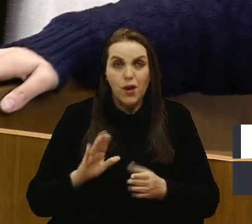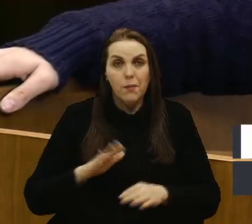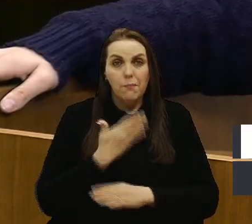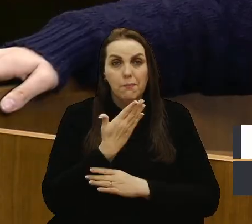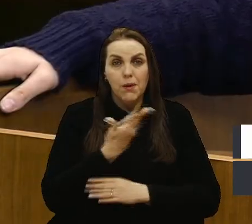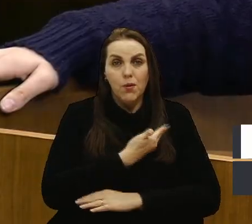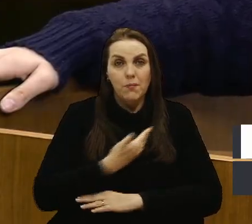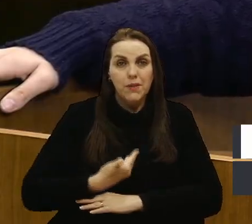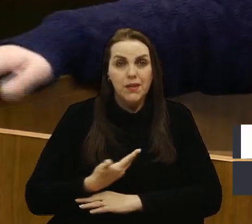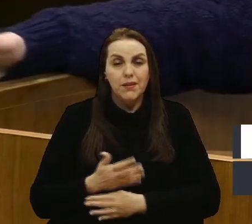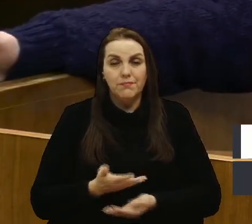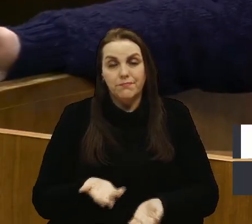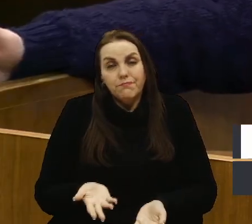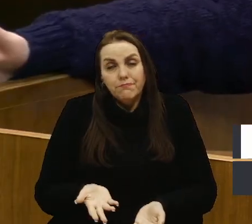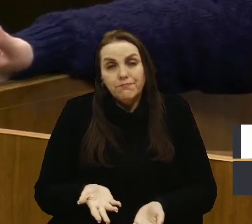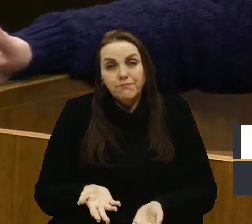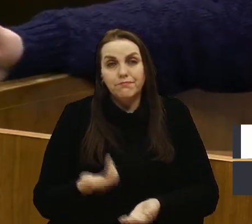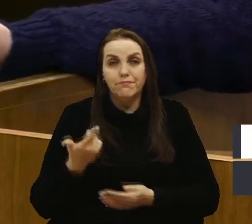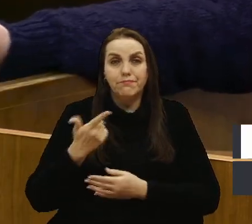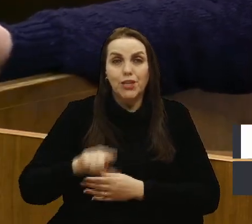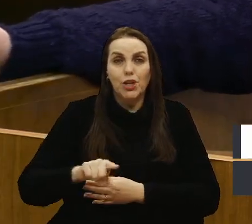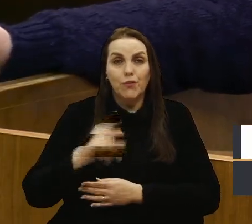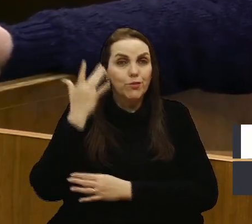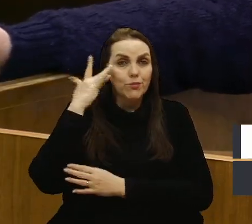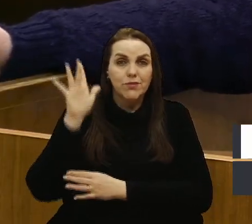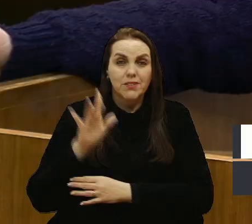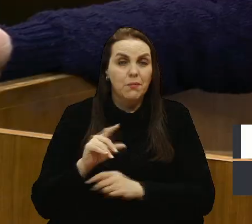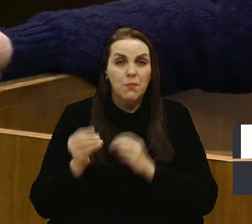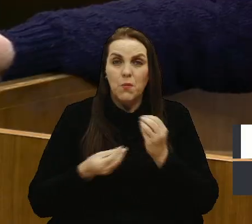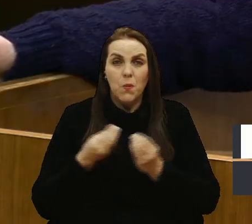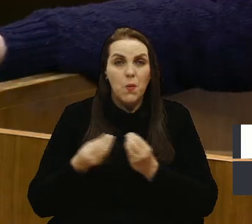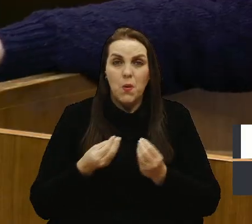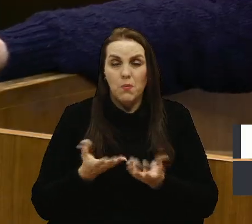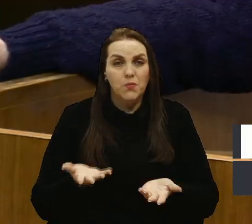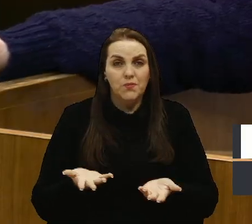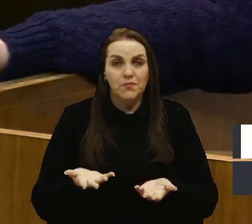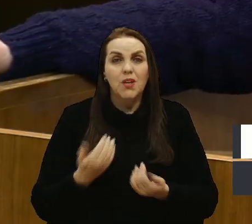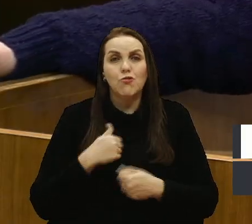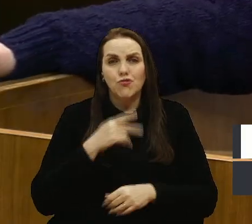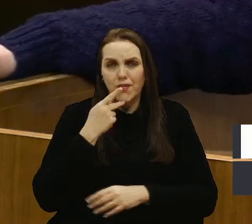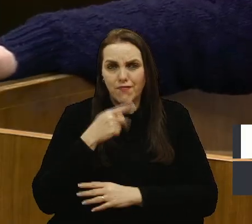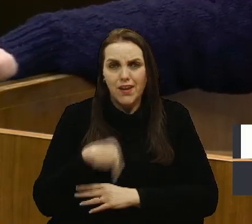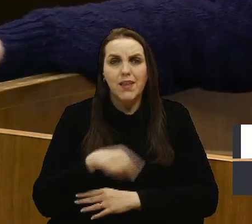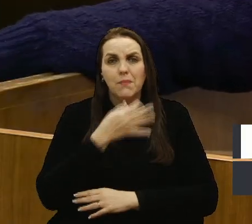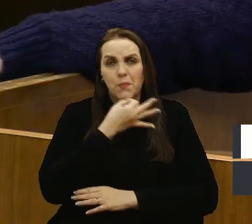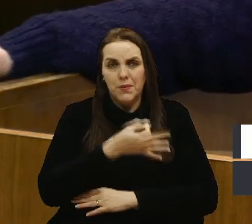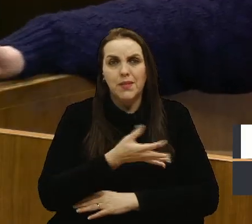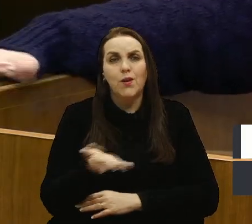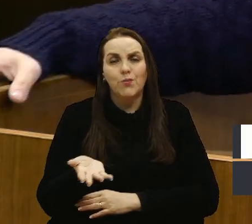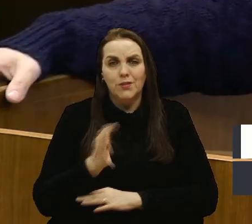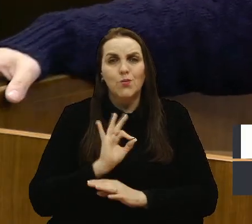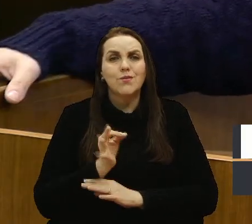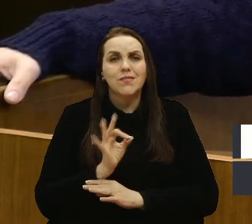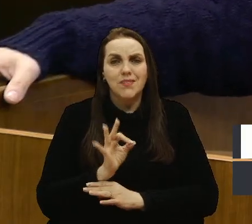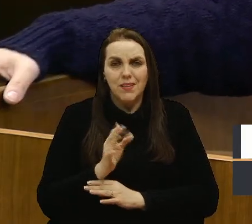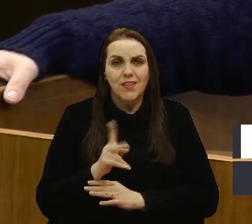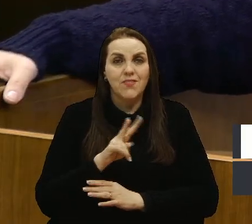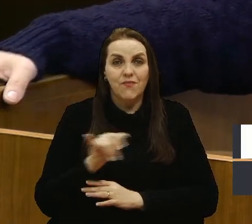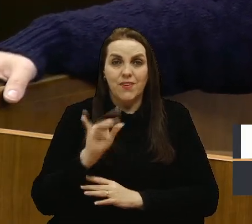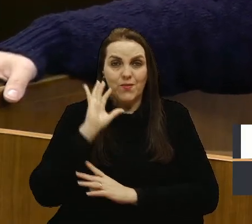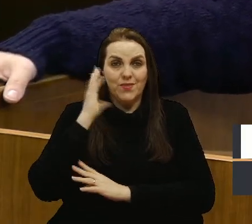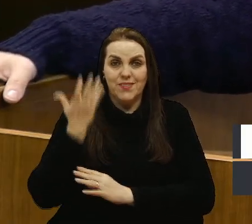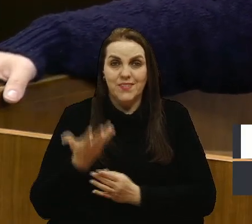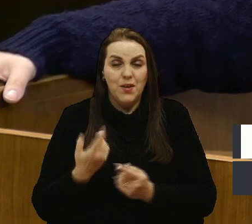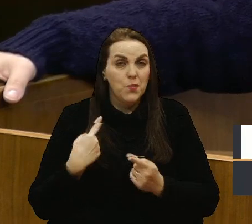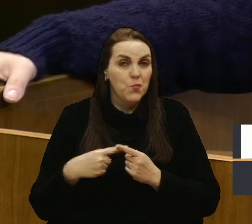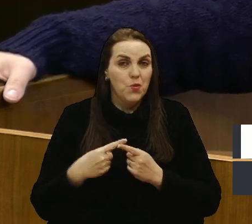de novo, nós não sabemos como vai ser. Quer dizer, eu já falei aqui a minha opinião, tenho certeza o que vai acontecer. Porque é